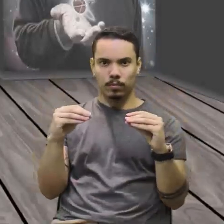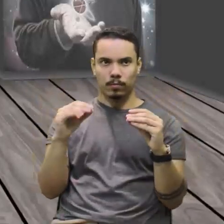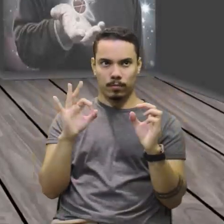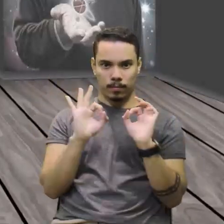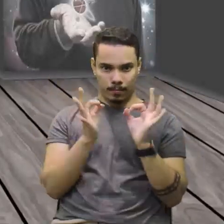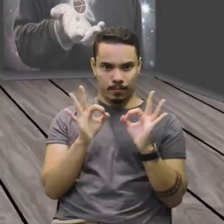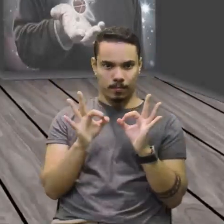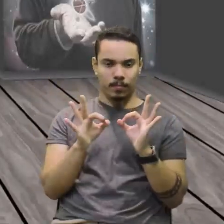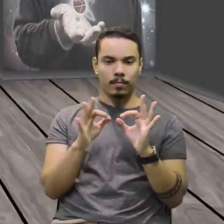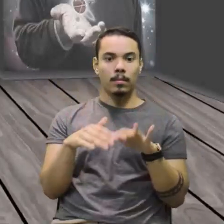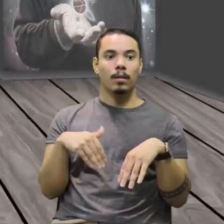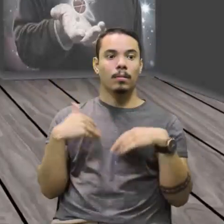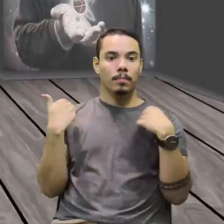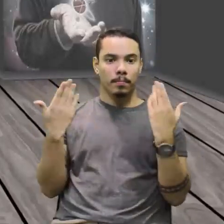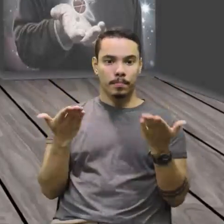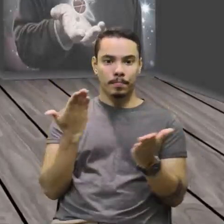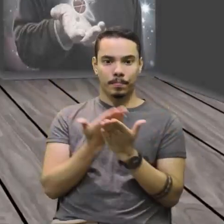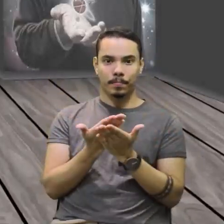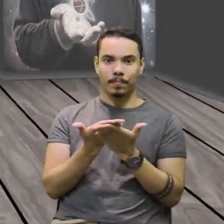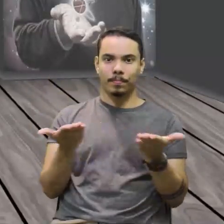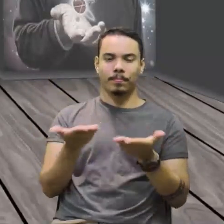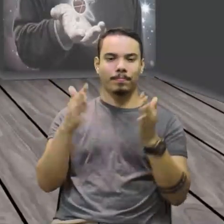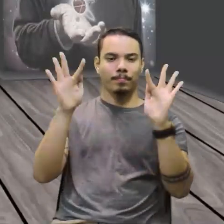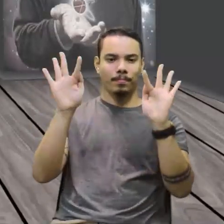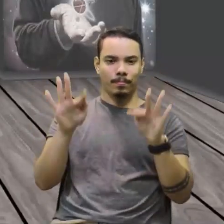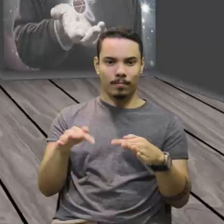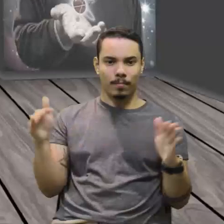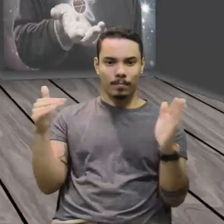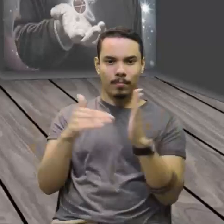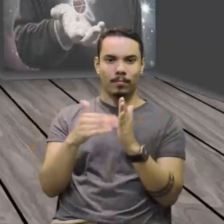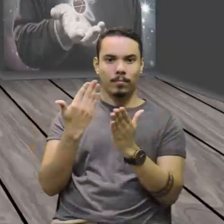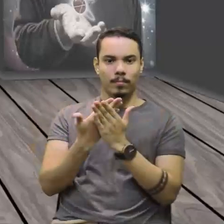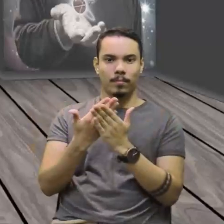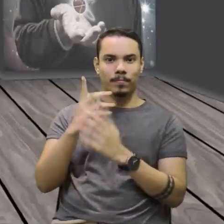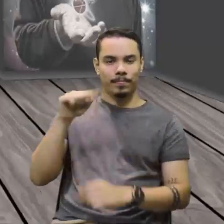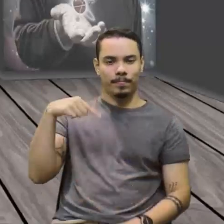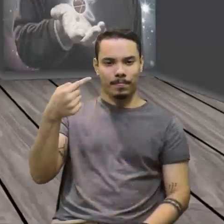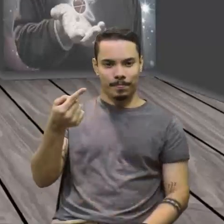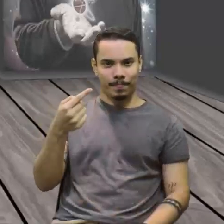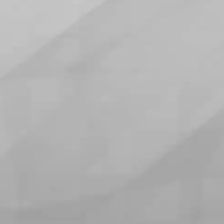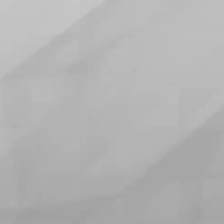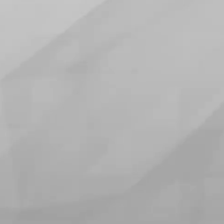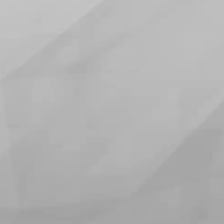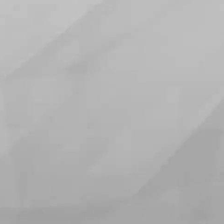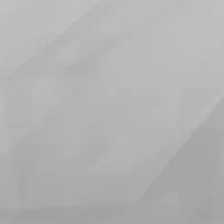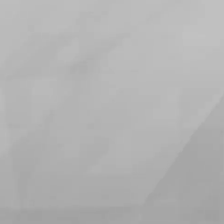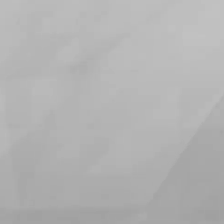leis. Então, a nossa aula fica por aqui. Até a próxima aula.